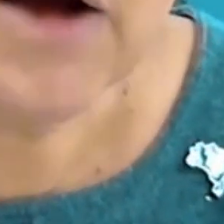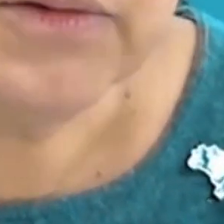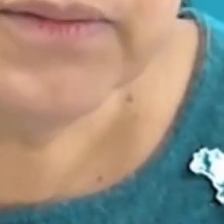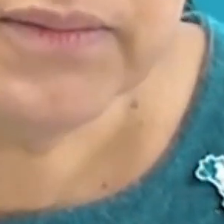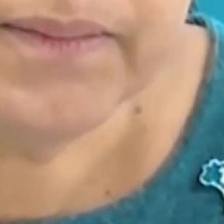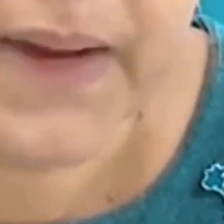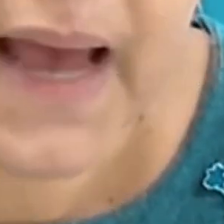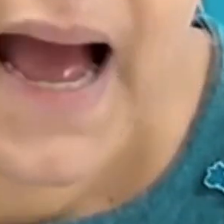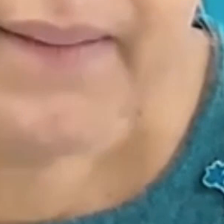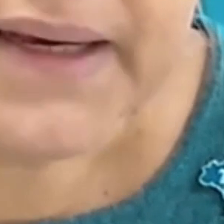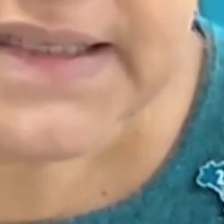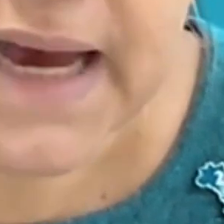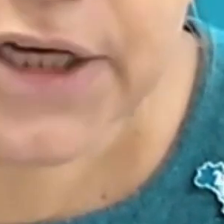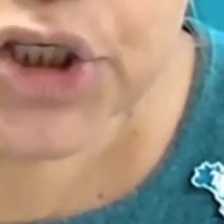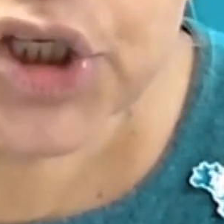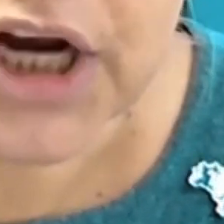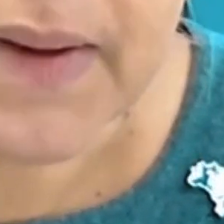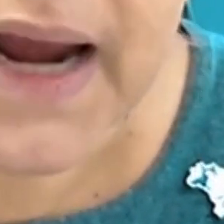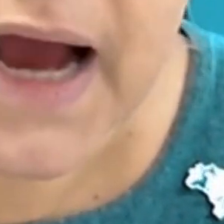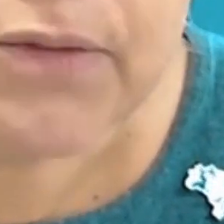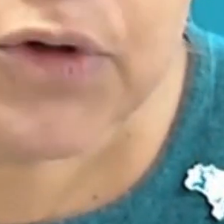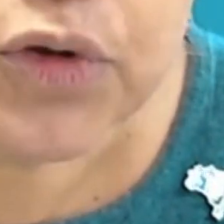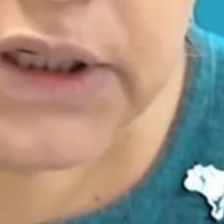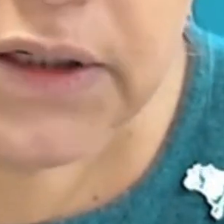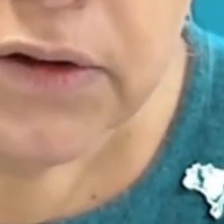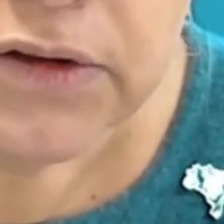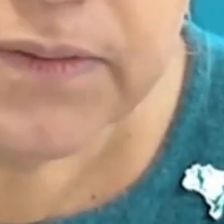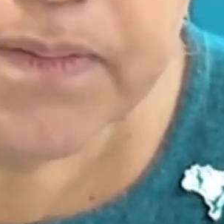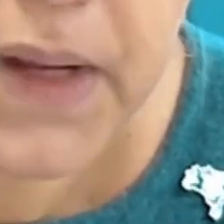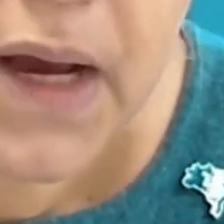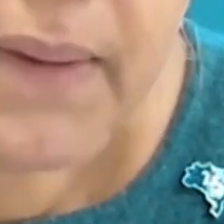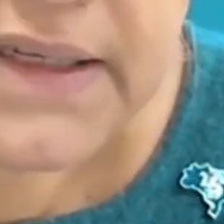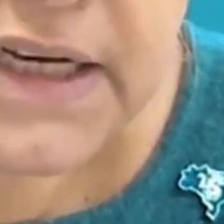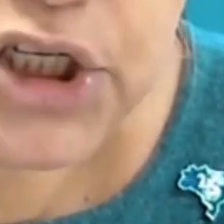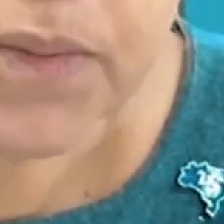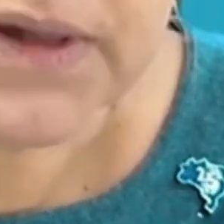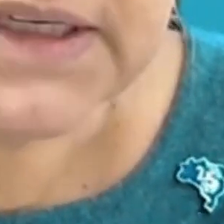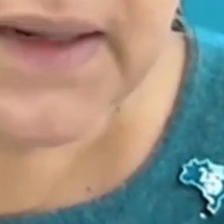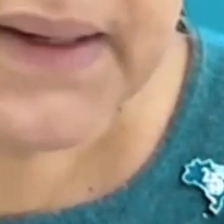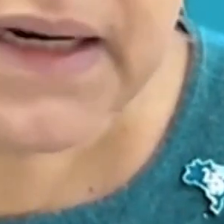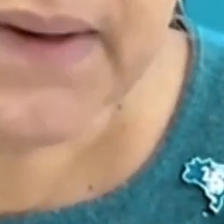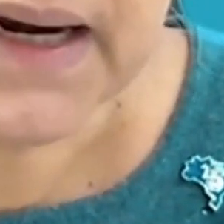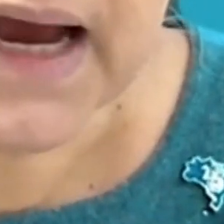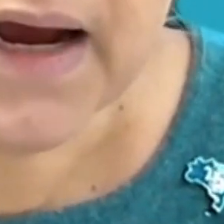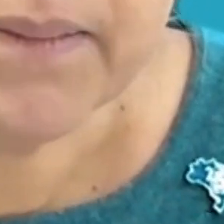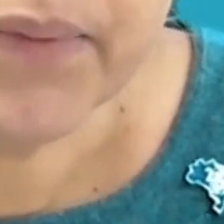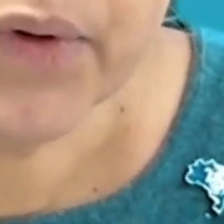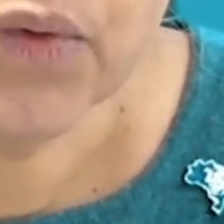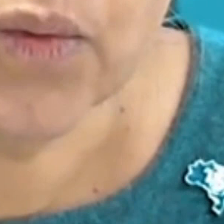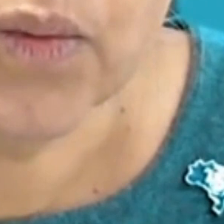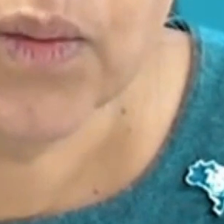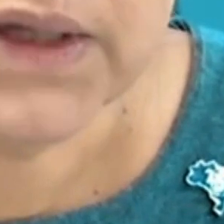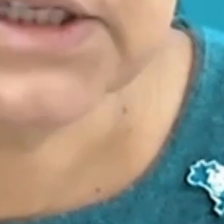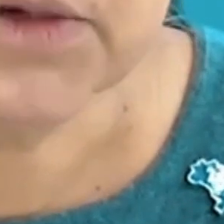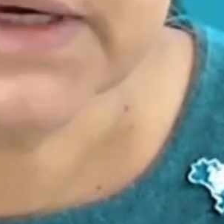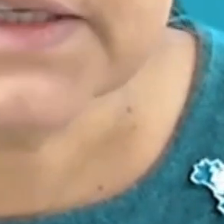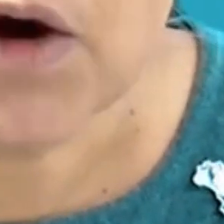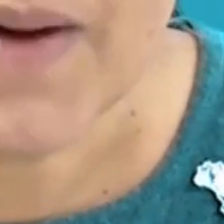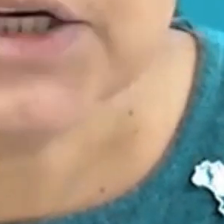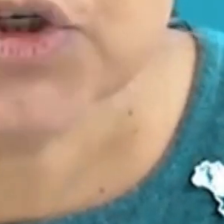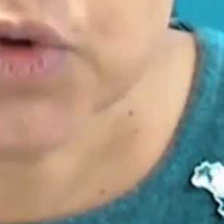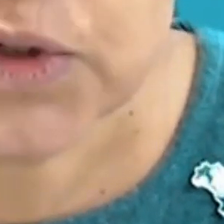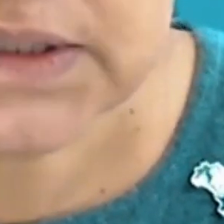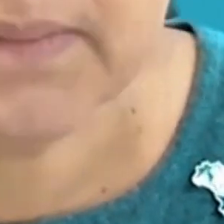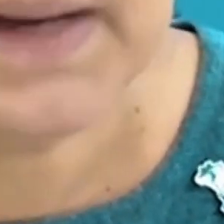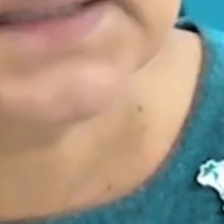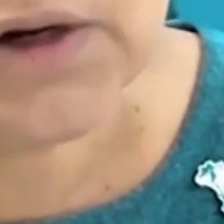no final a mensagem de trabalharmos unidos, mas que a gente possa também trabalhar por uma